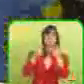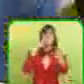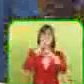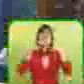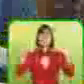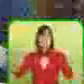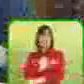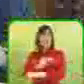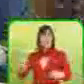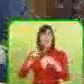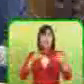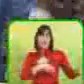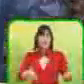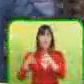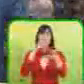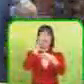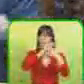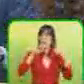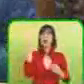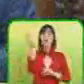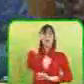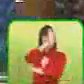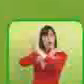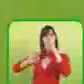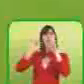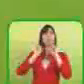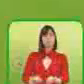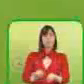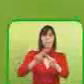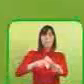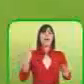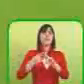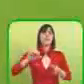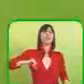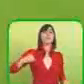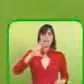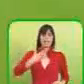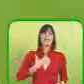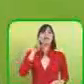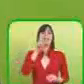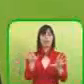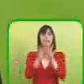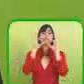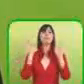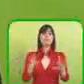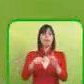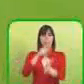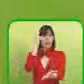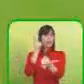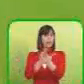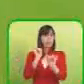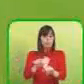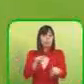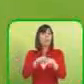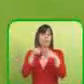energia nuclear, na estratégia energética da União Europeia. O reforço dos verdes e da CDU será também uma derrota para